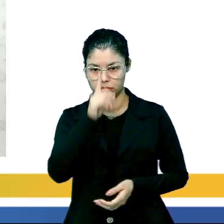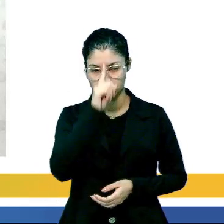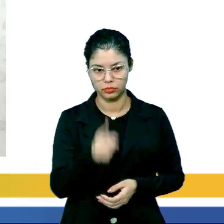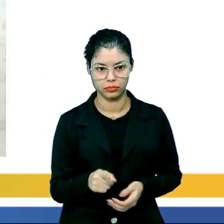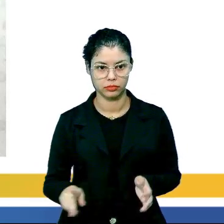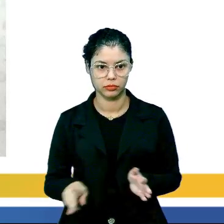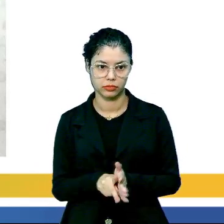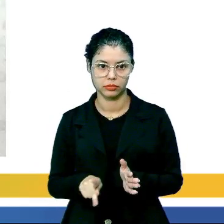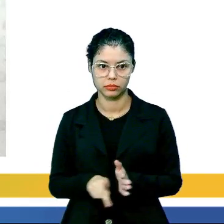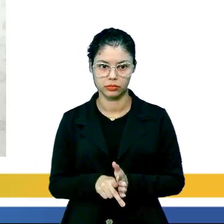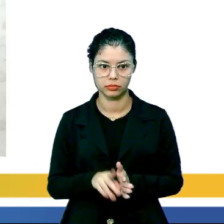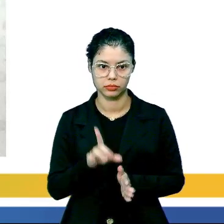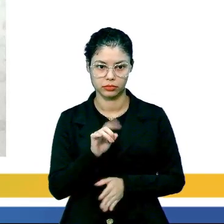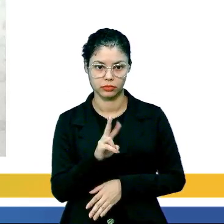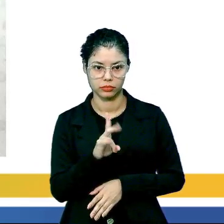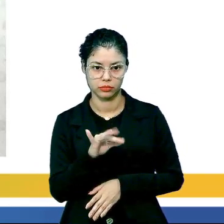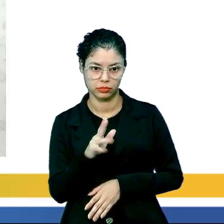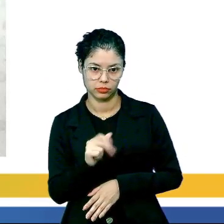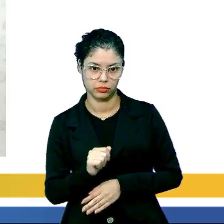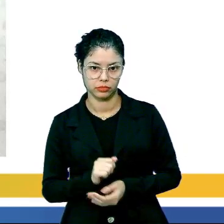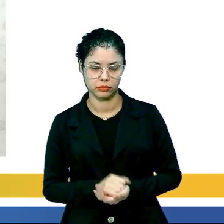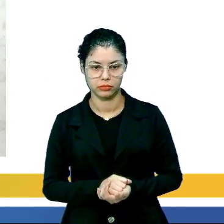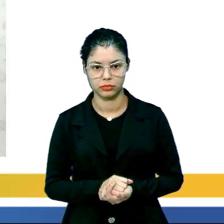sua missão específica é